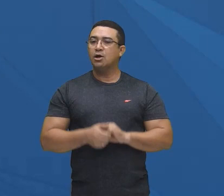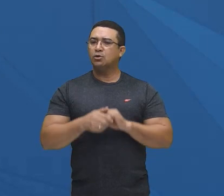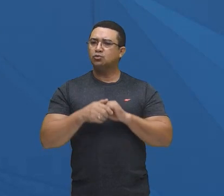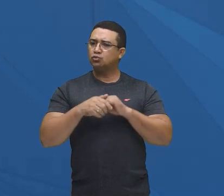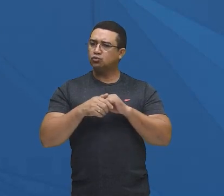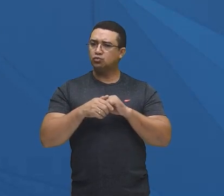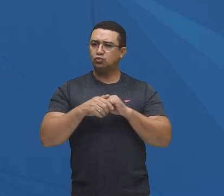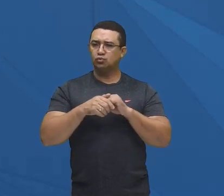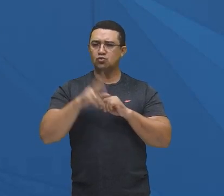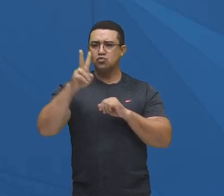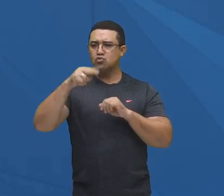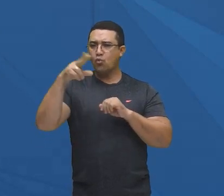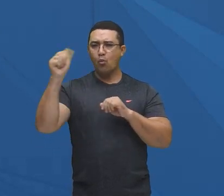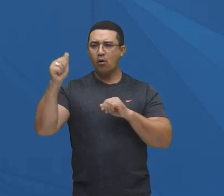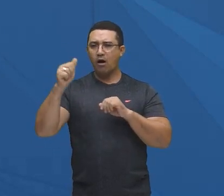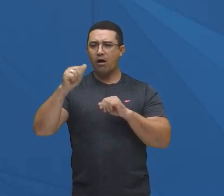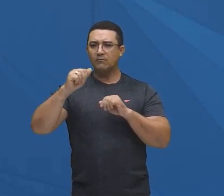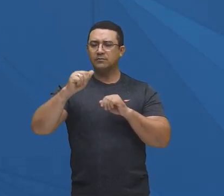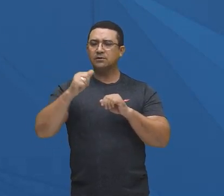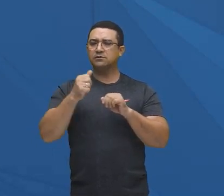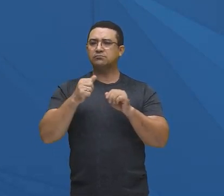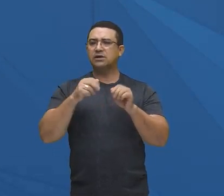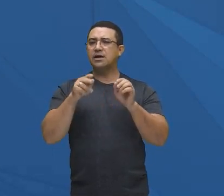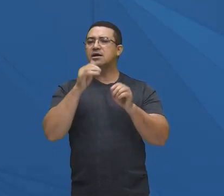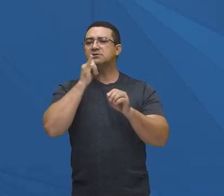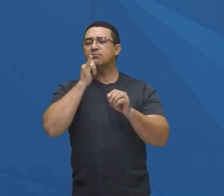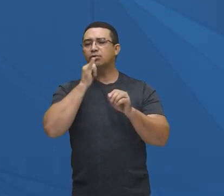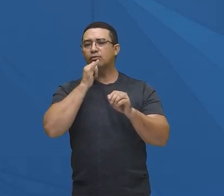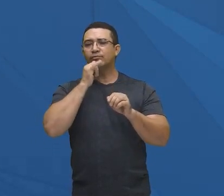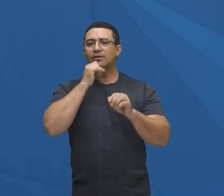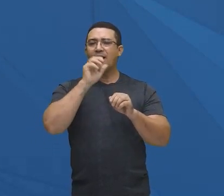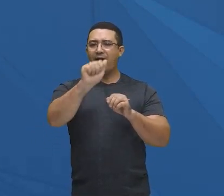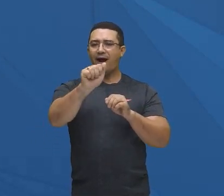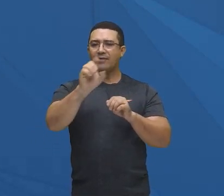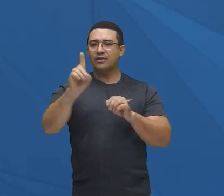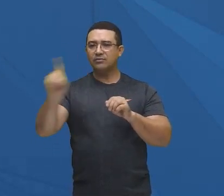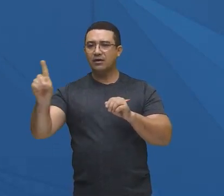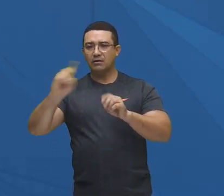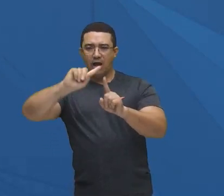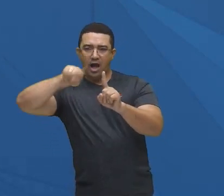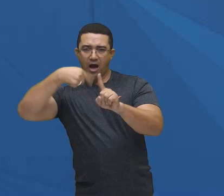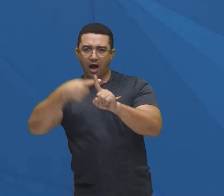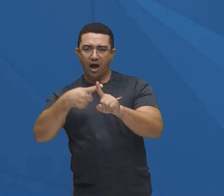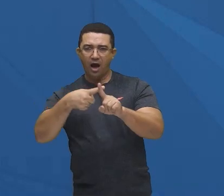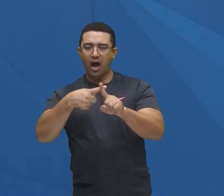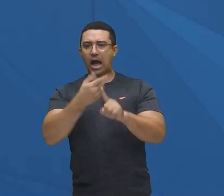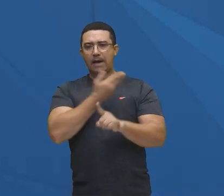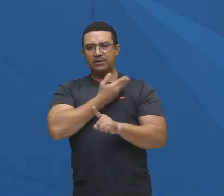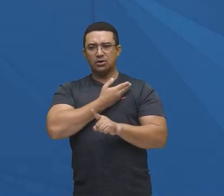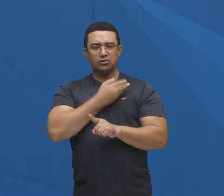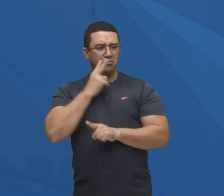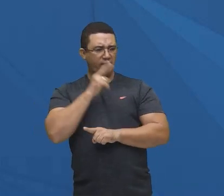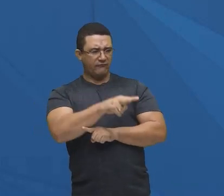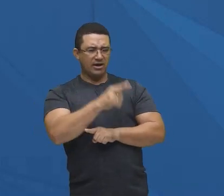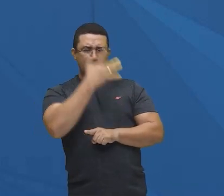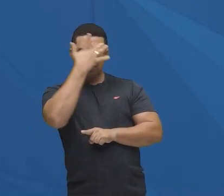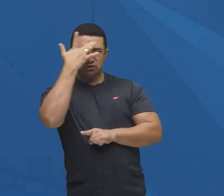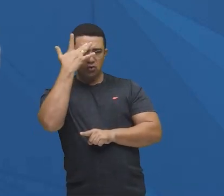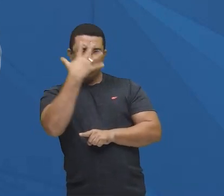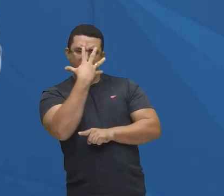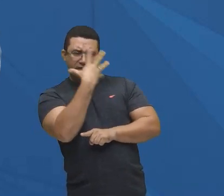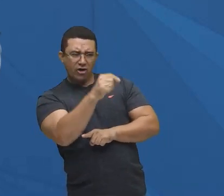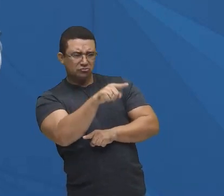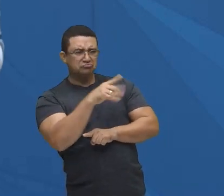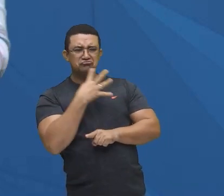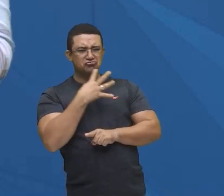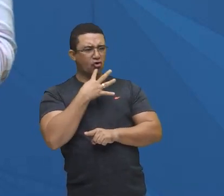adicione pessoas desconhecidas. Vamos lá, diretora. Às vezes é comum a gente, legal e tal, mas é aí que se escondem muitas vezes os perfis